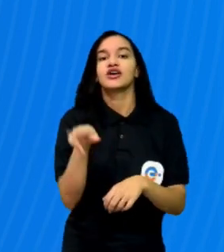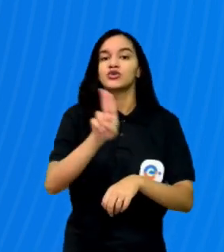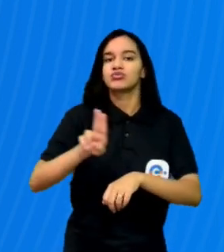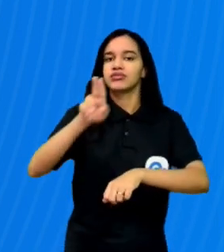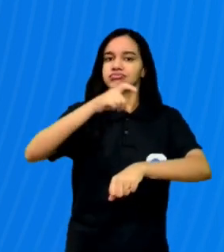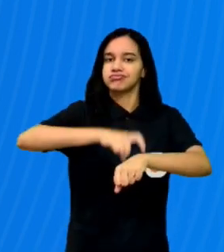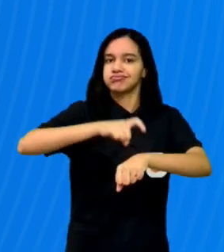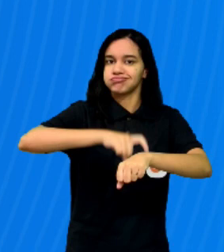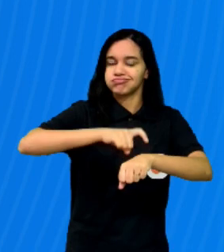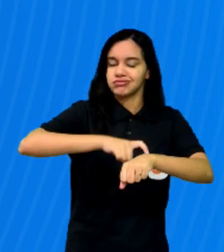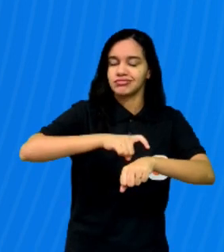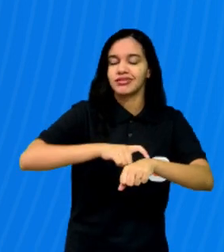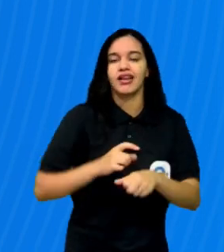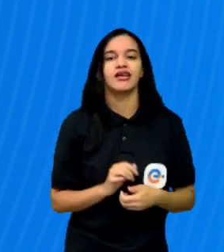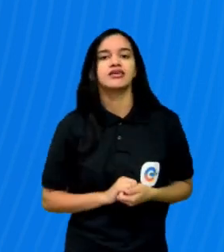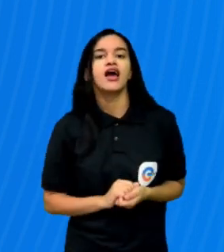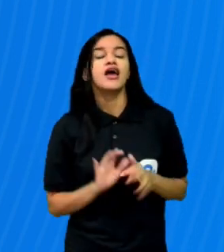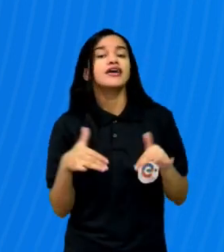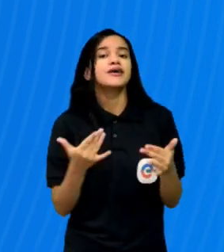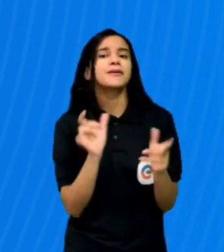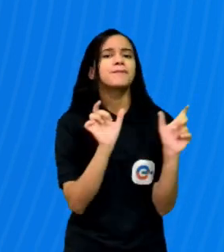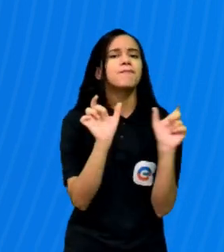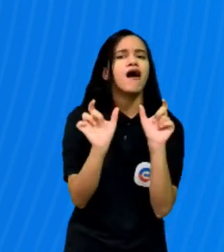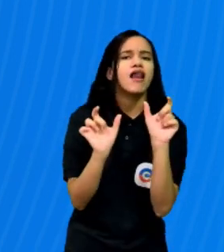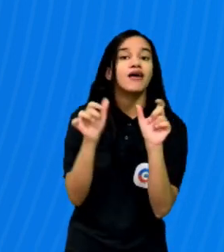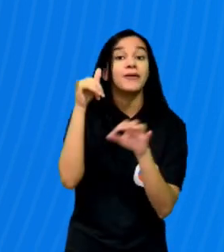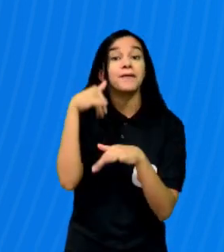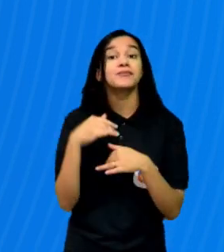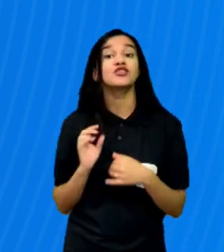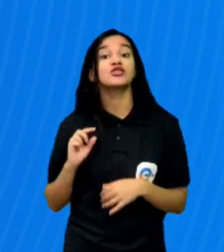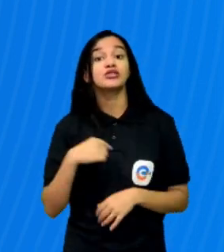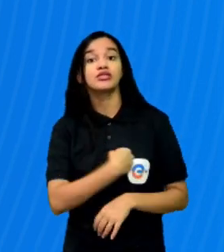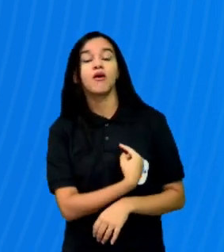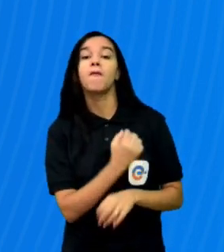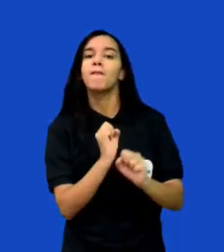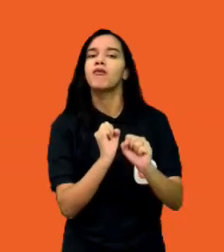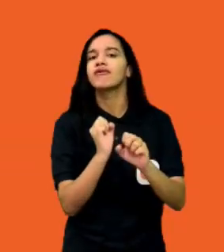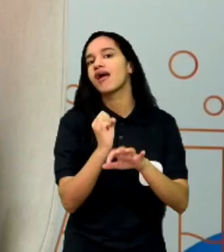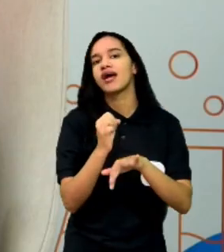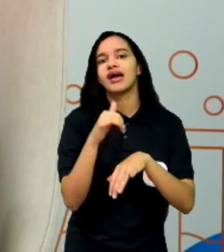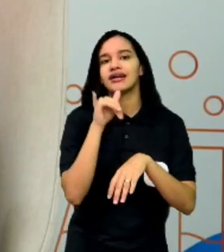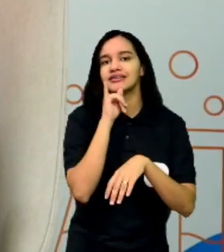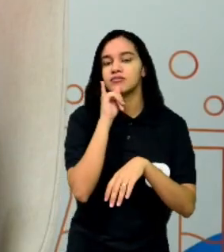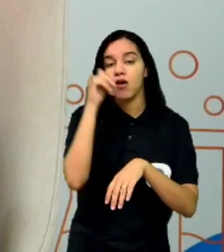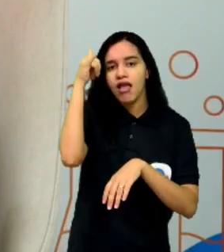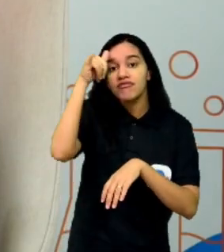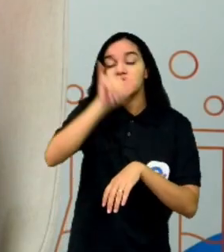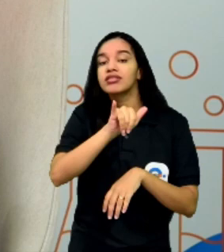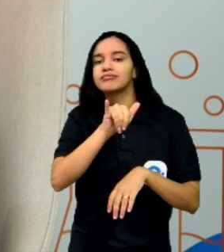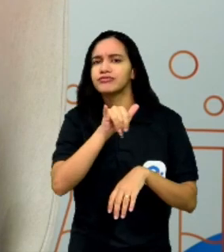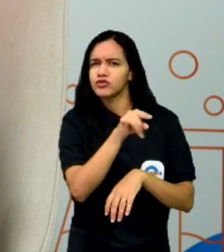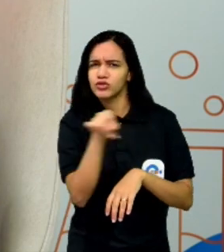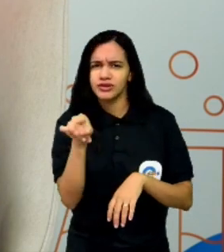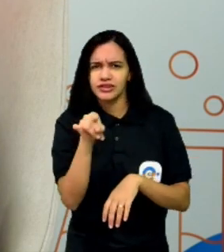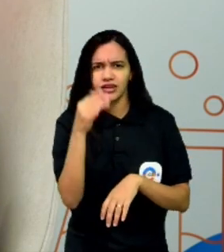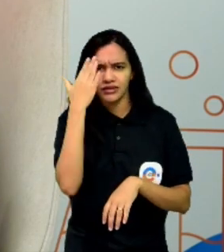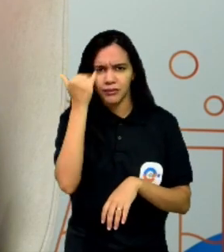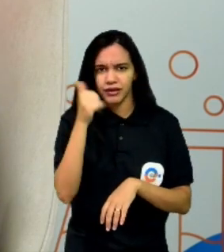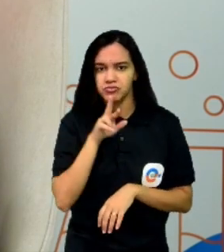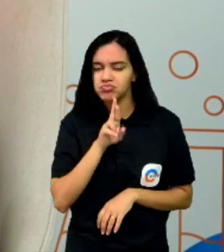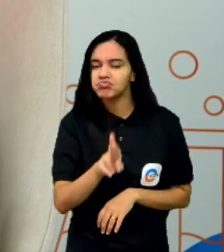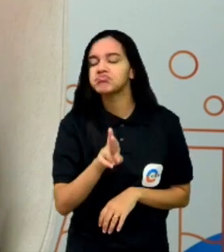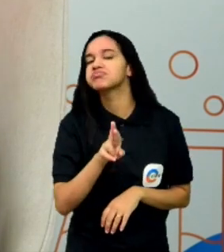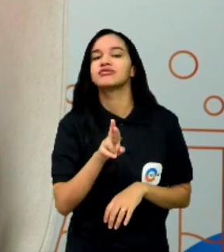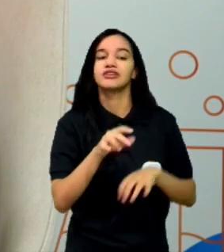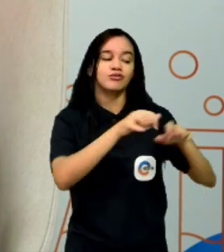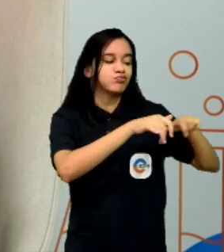poderemos usar para evitar a repetição do termo Alice? Então, vocês já sabem a resposta? Coloca aqui,